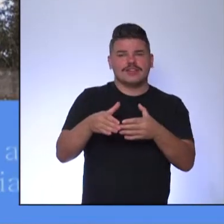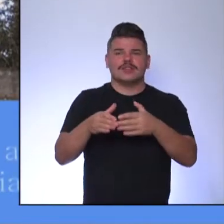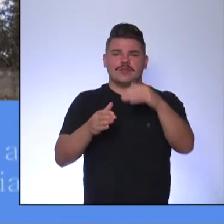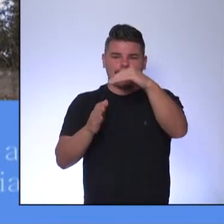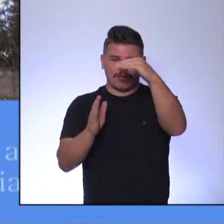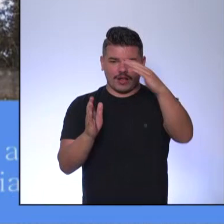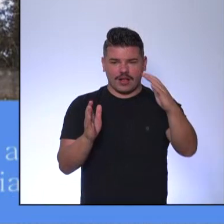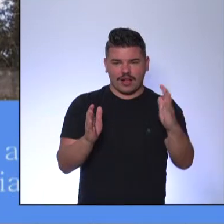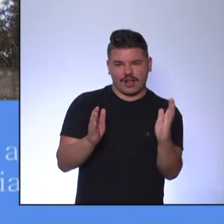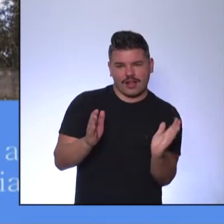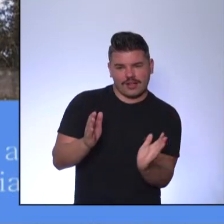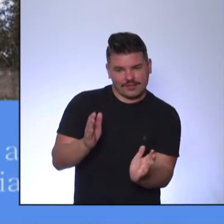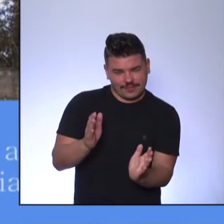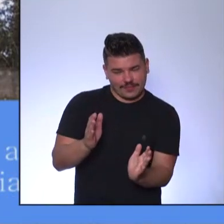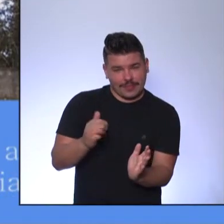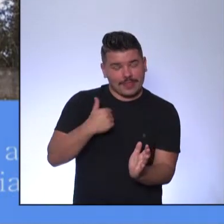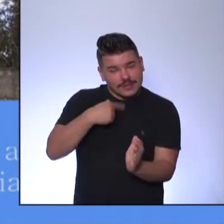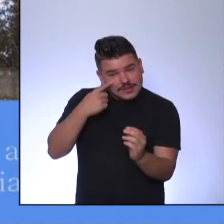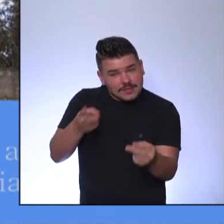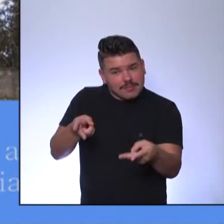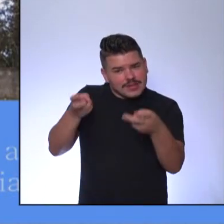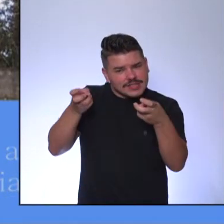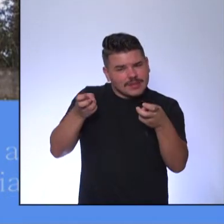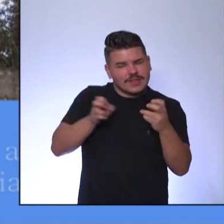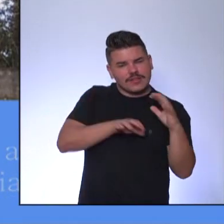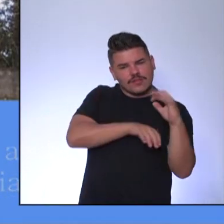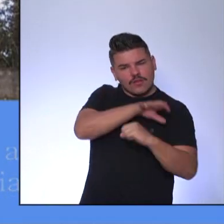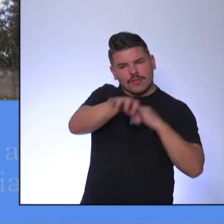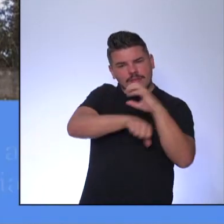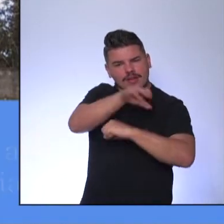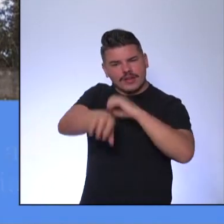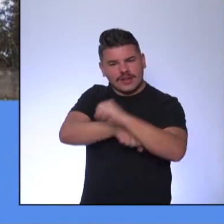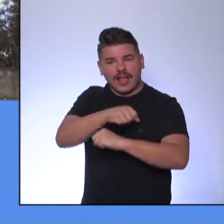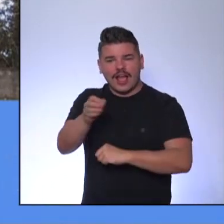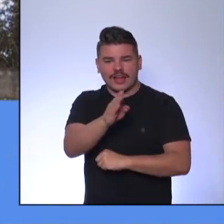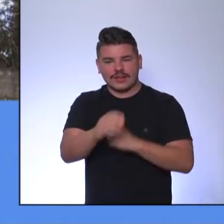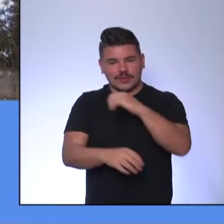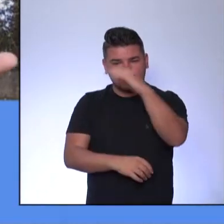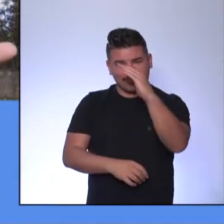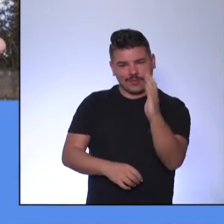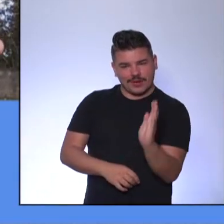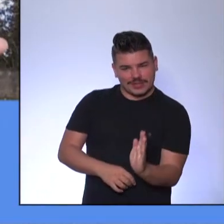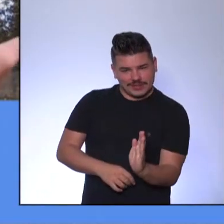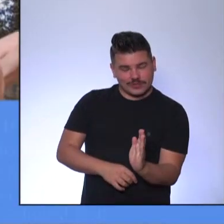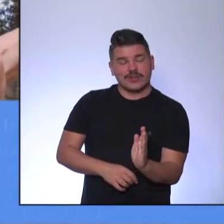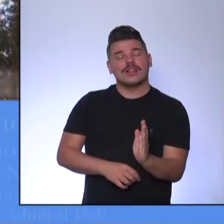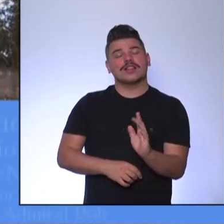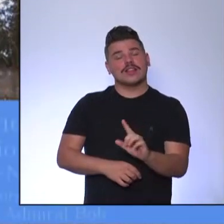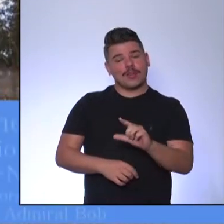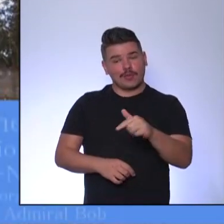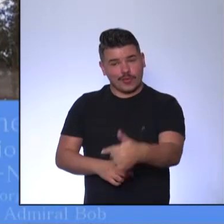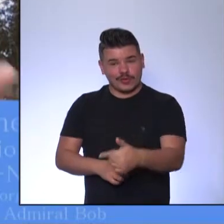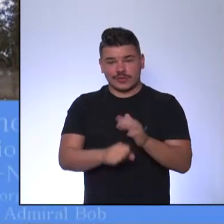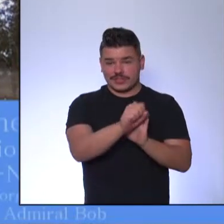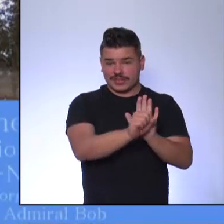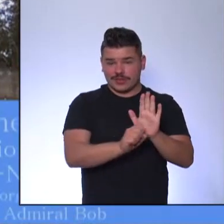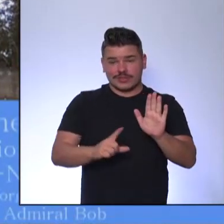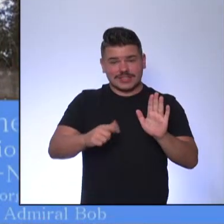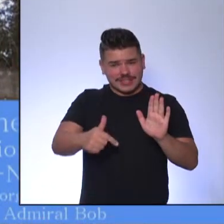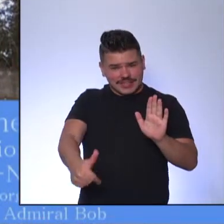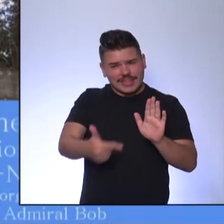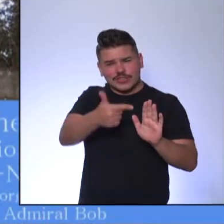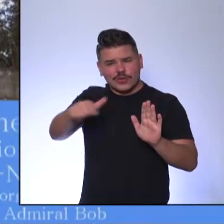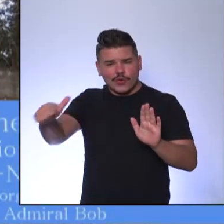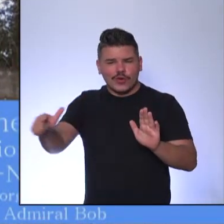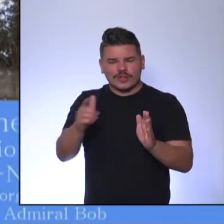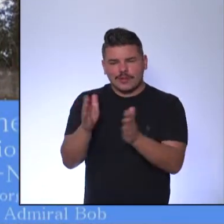para a gente entender o processo de ocupação e constituição do território brasileiro. Depois do século XVII, nós passamos por vários outros